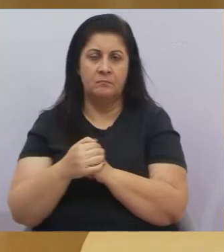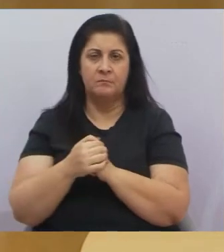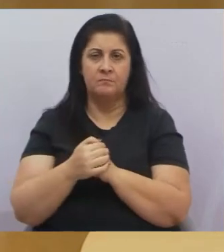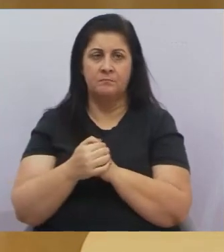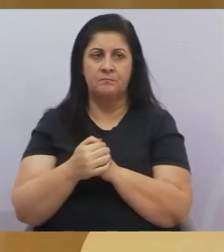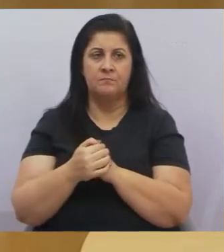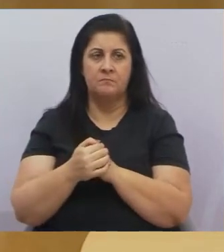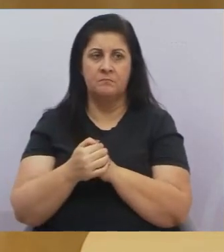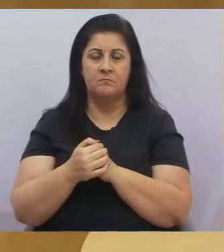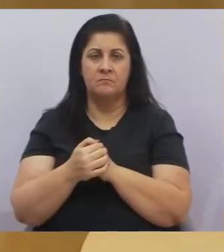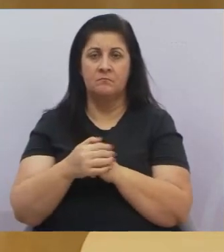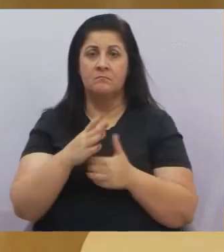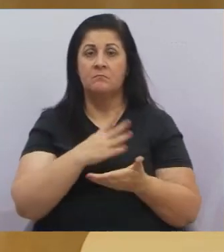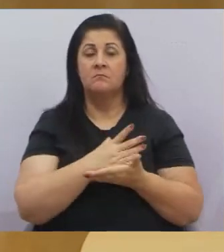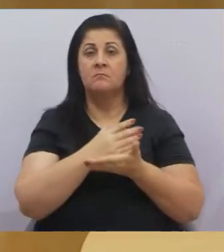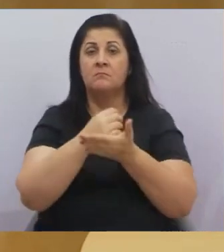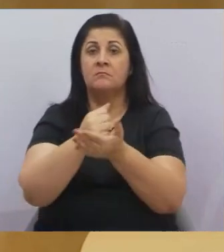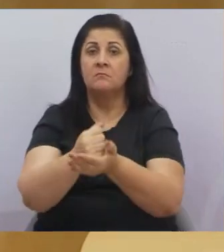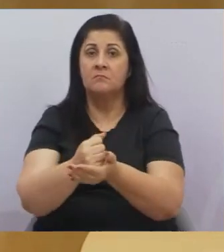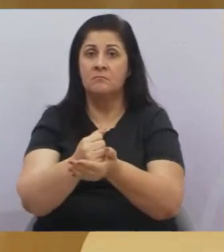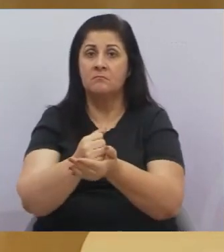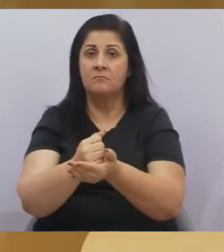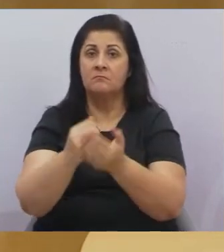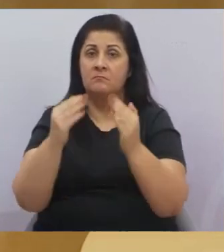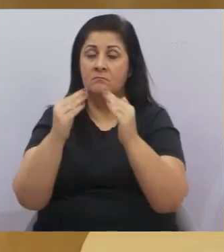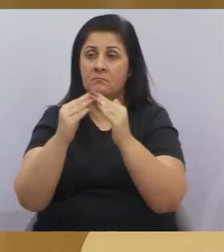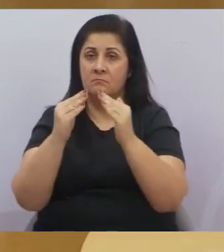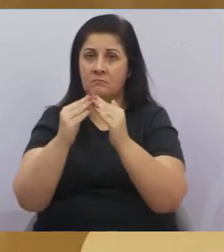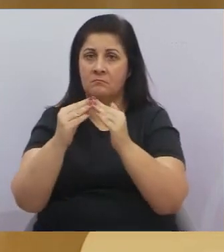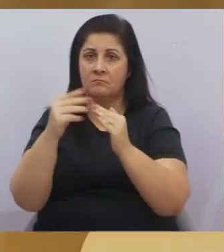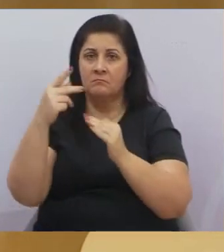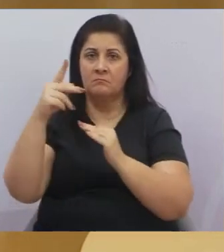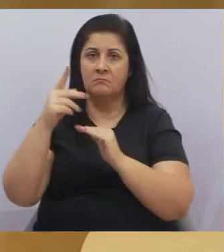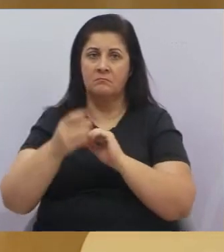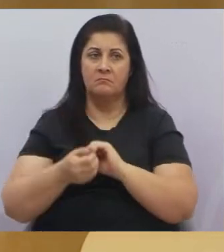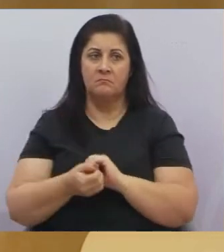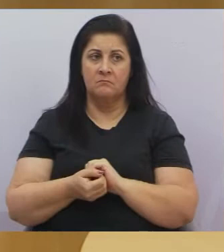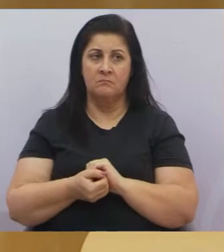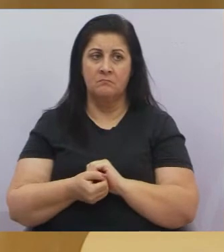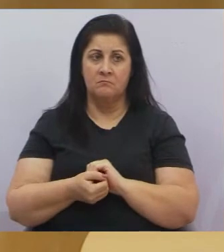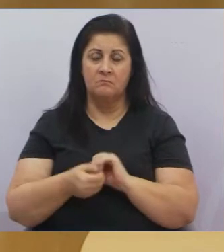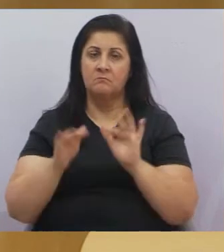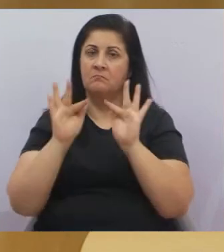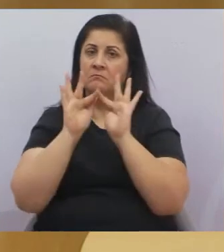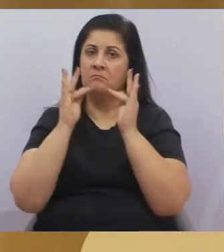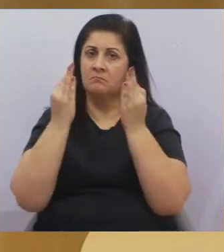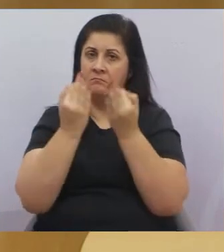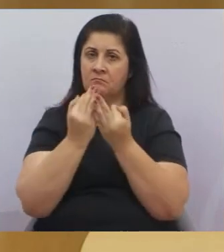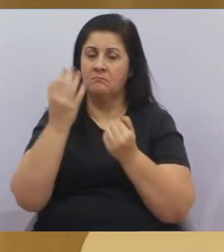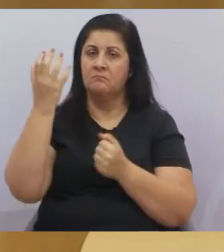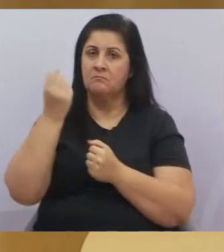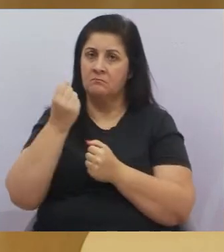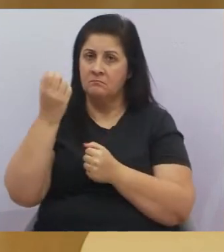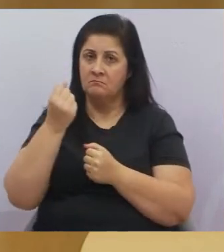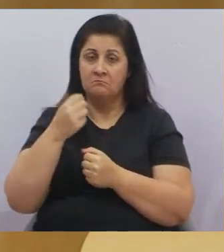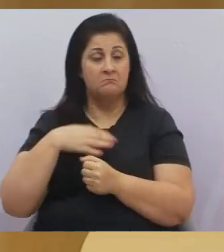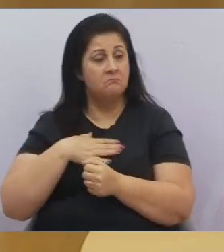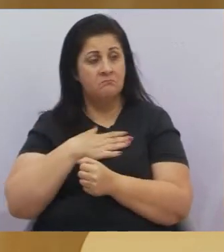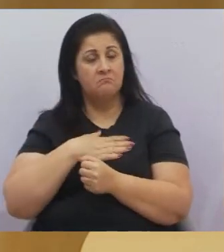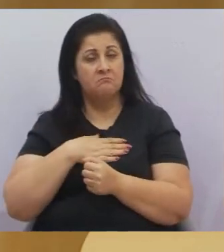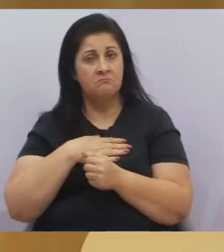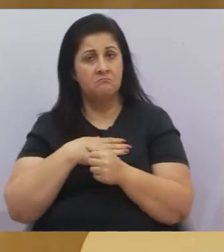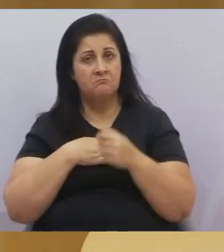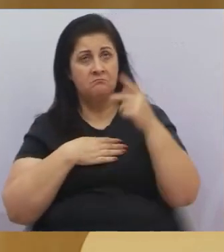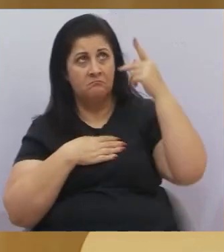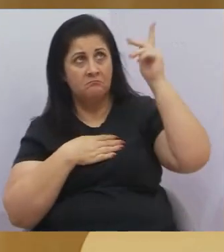filha, eles me levaram para morar na tua casa. Olha só, uma família branca, né, gostaram de mim e me levaram